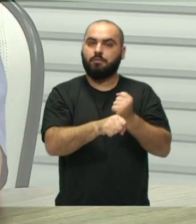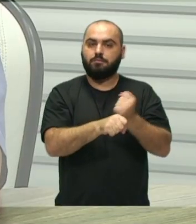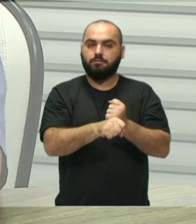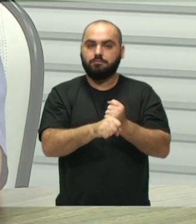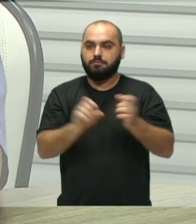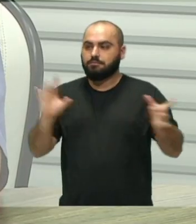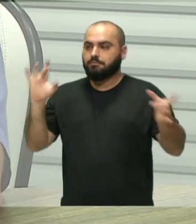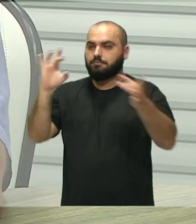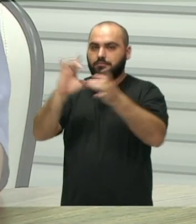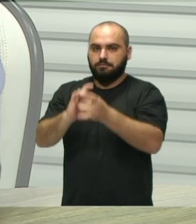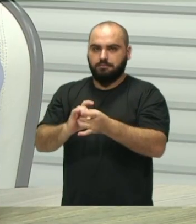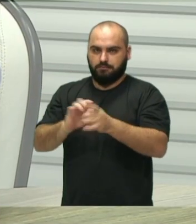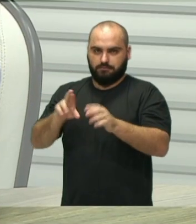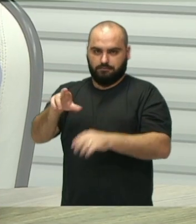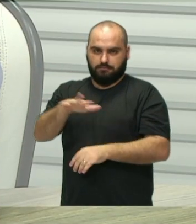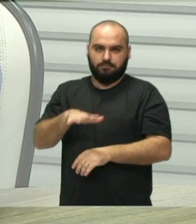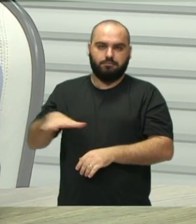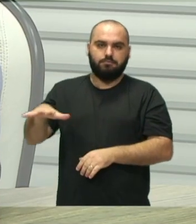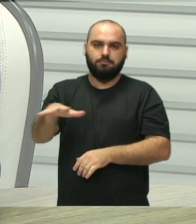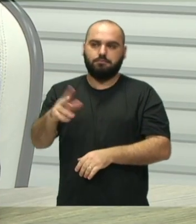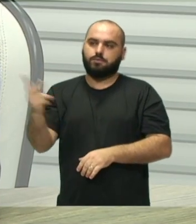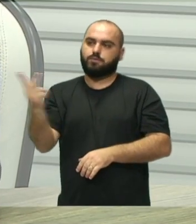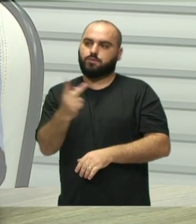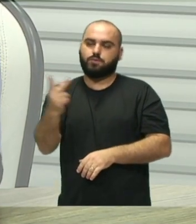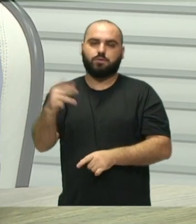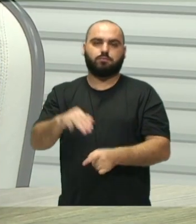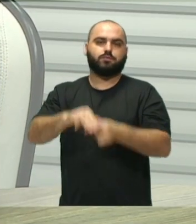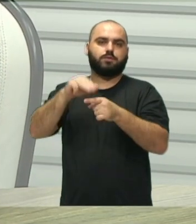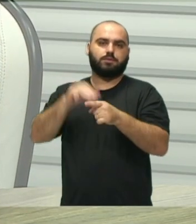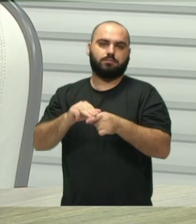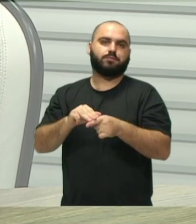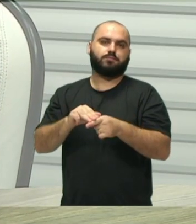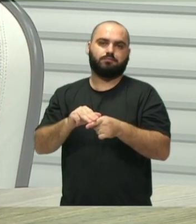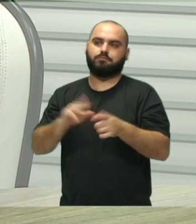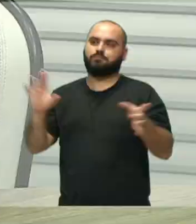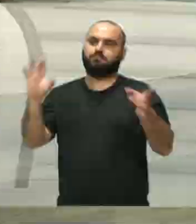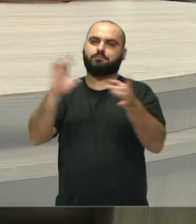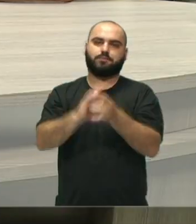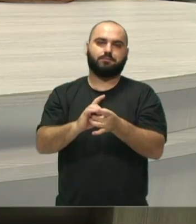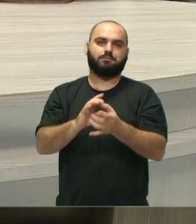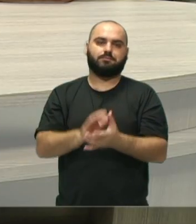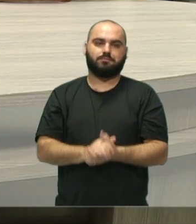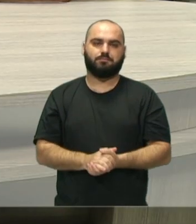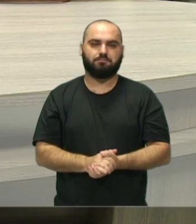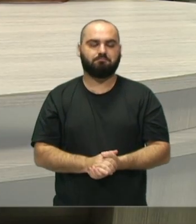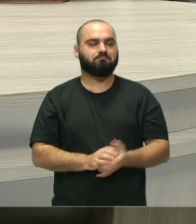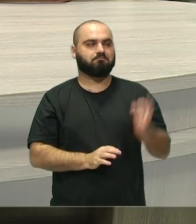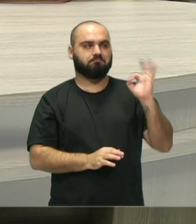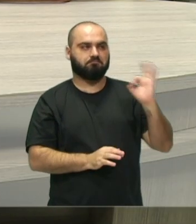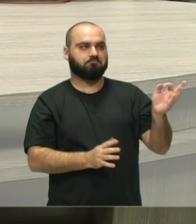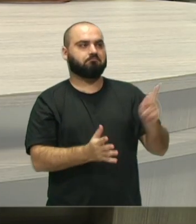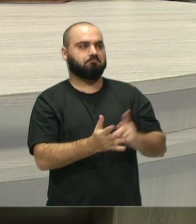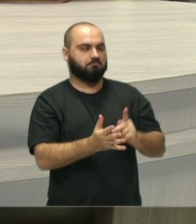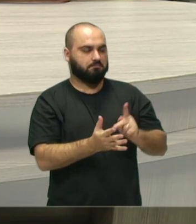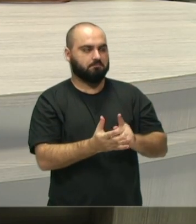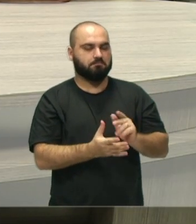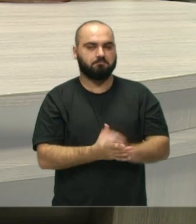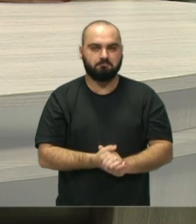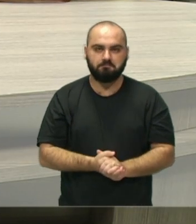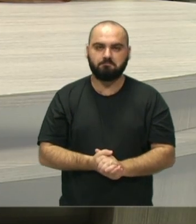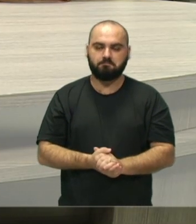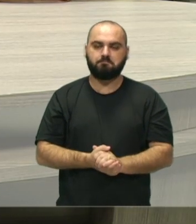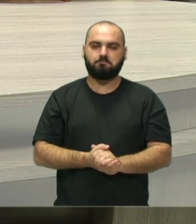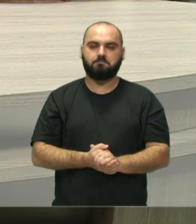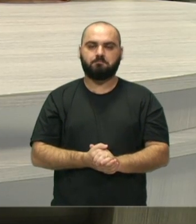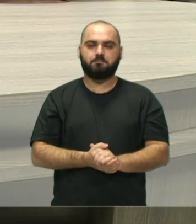integração regional. A gente está unindo os 2 lados do nosso território. Com certeza. E esse, como você falou,